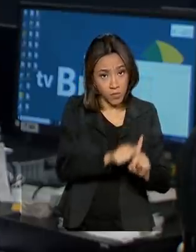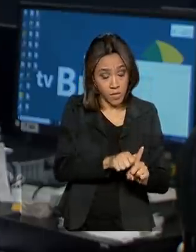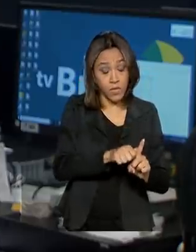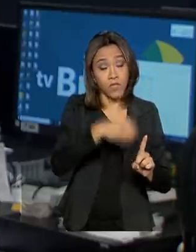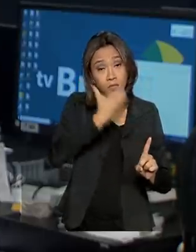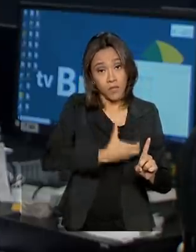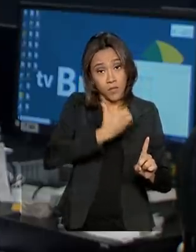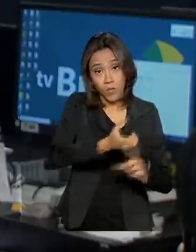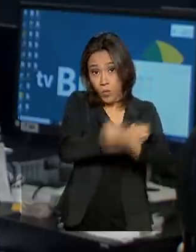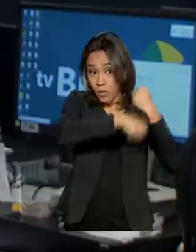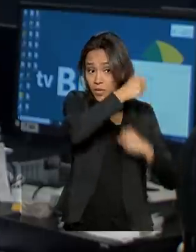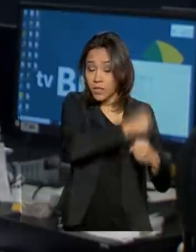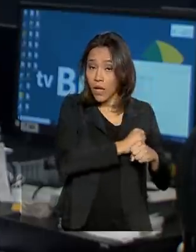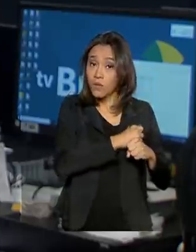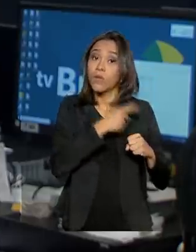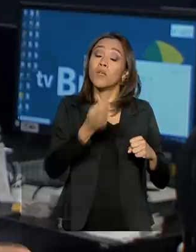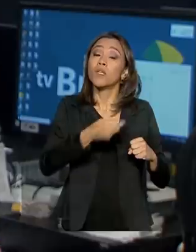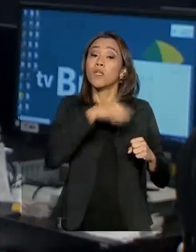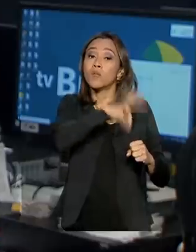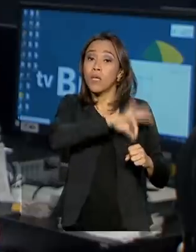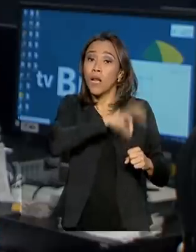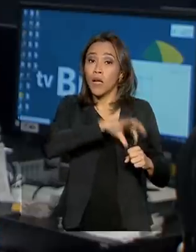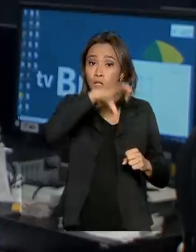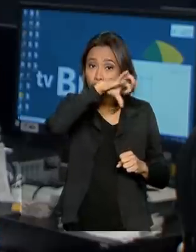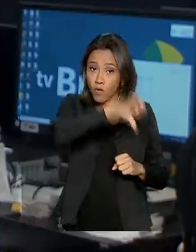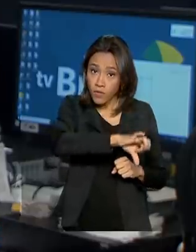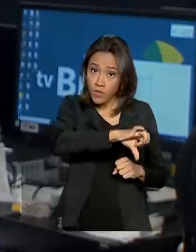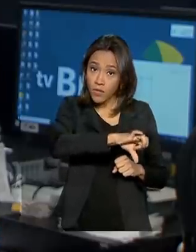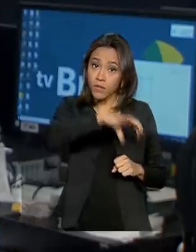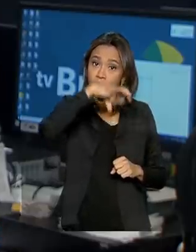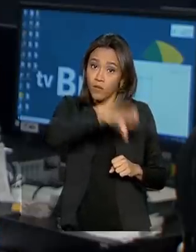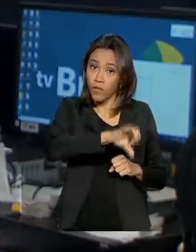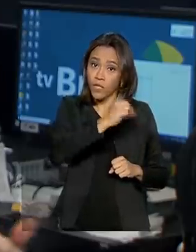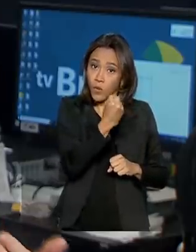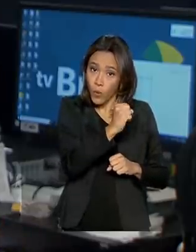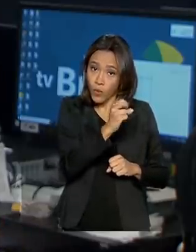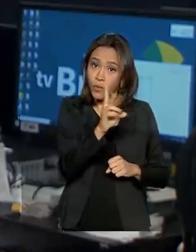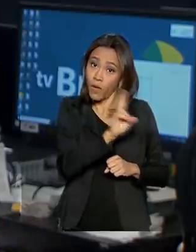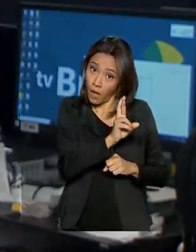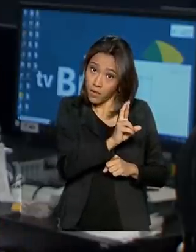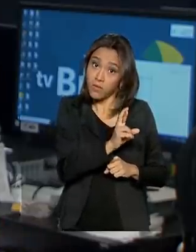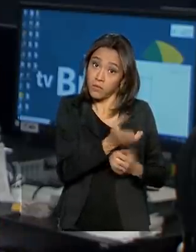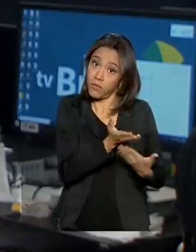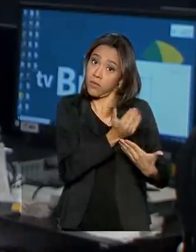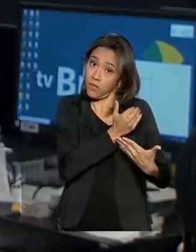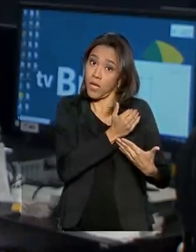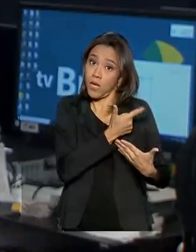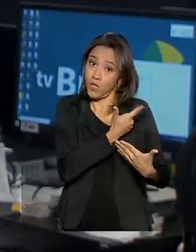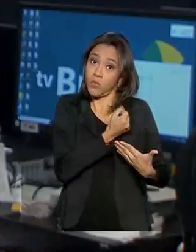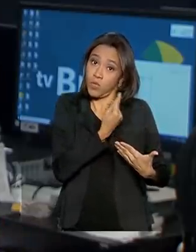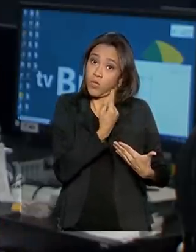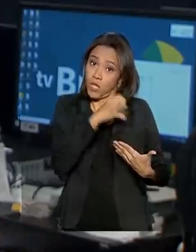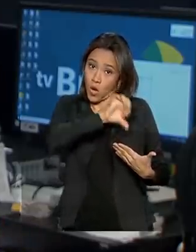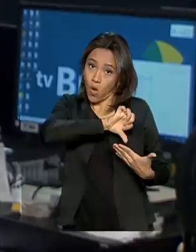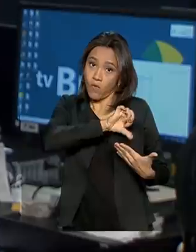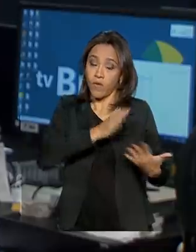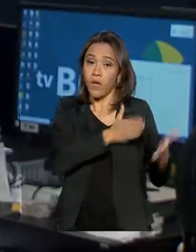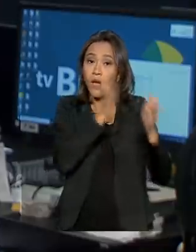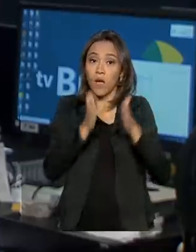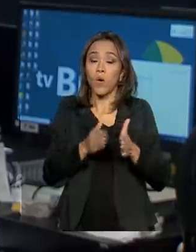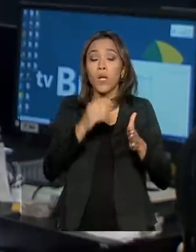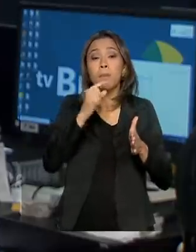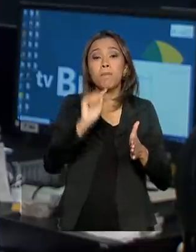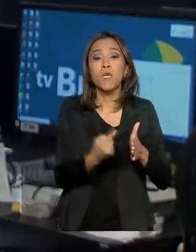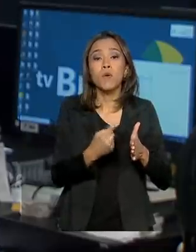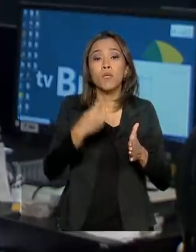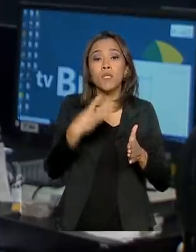que passava o salário mínimo de R$ 998,00, que era o valor de 2019, para R$.039.